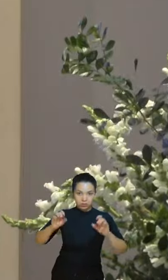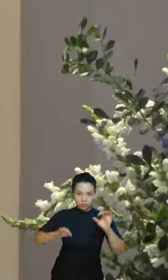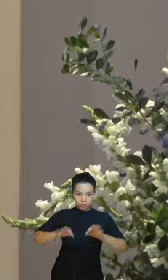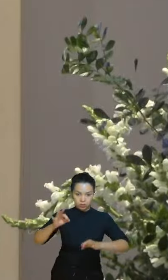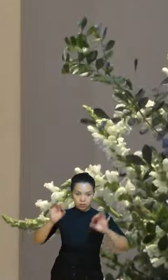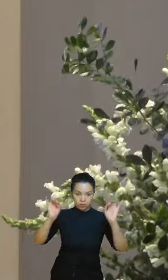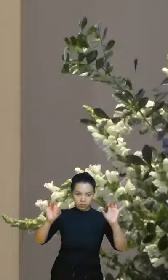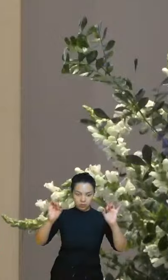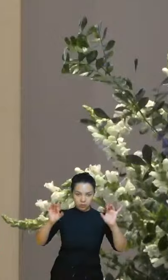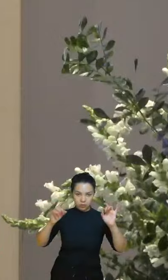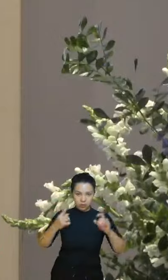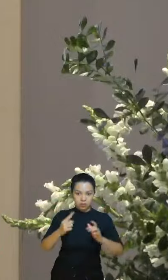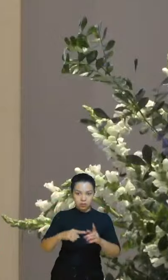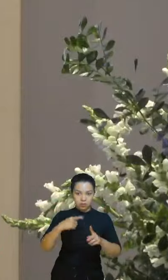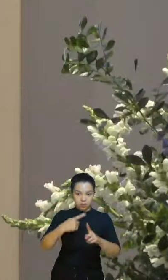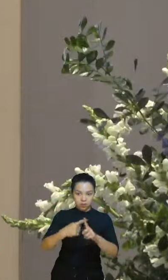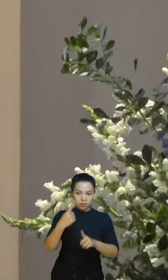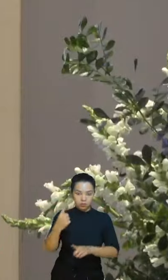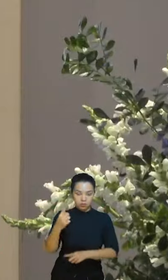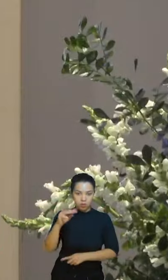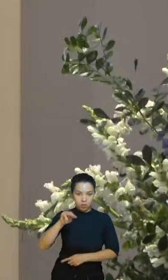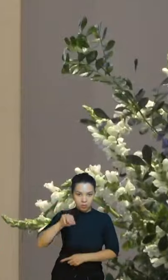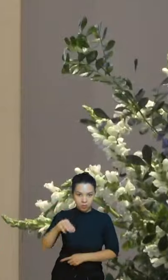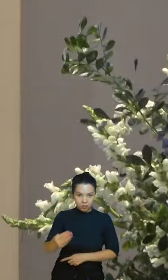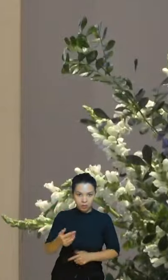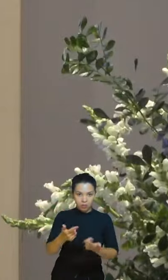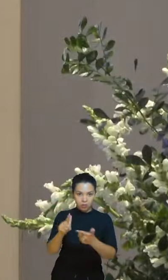1 milhão das demais